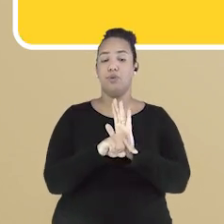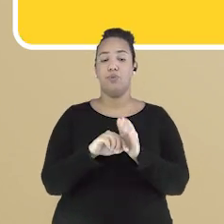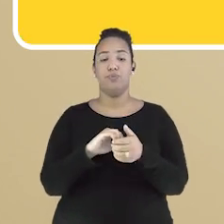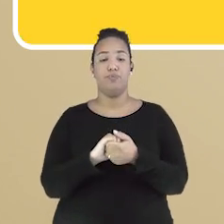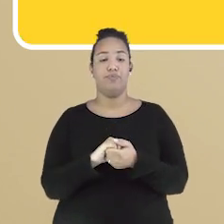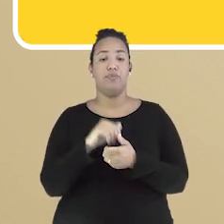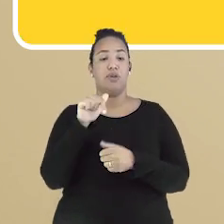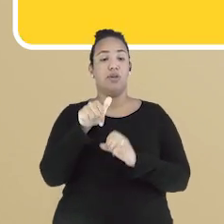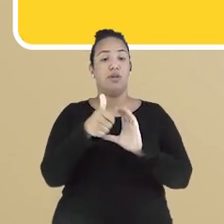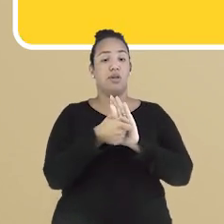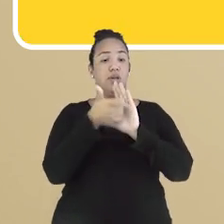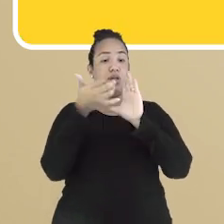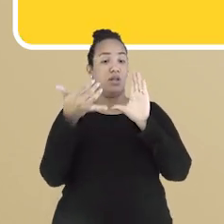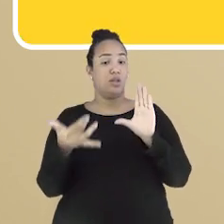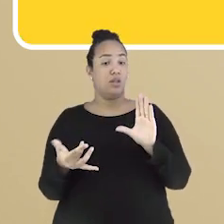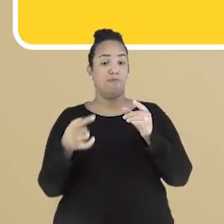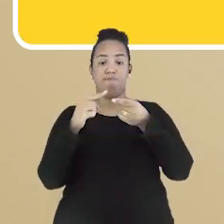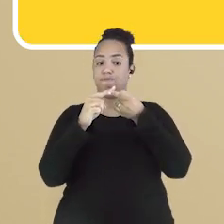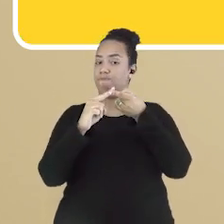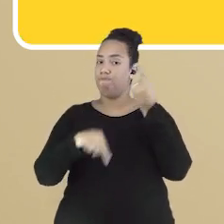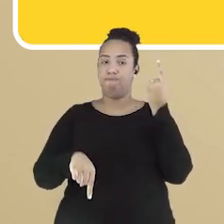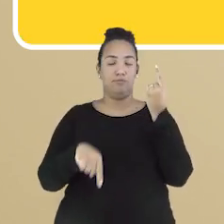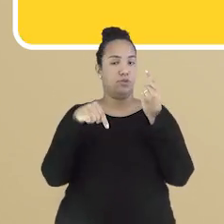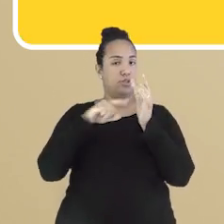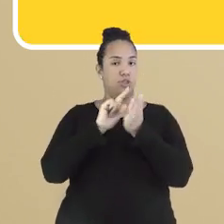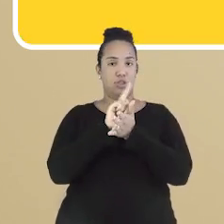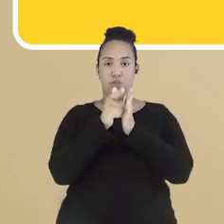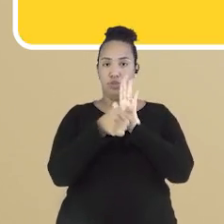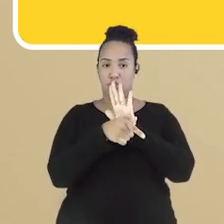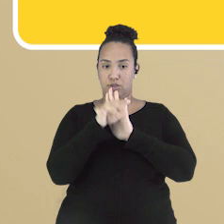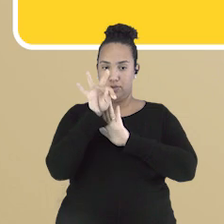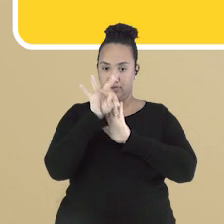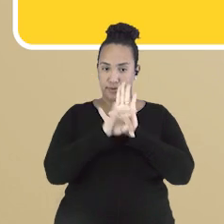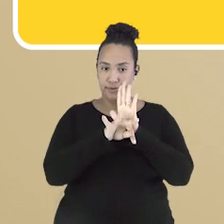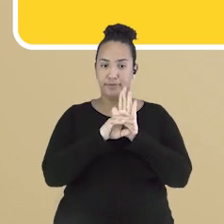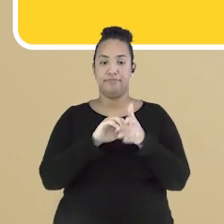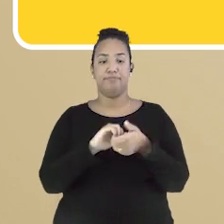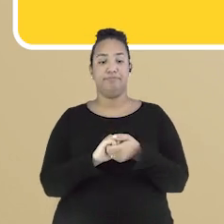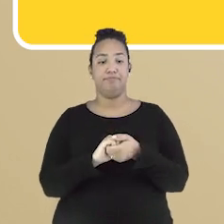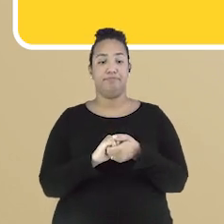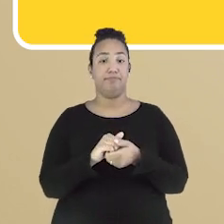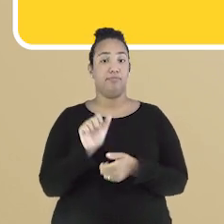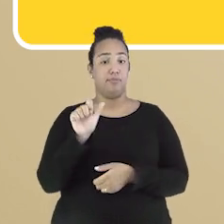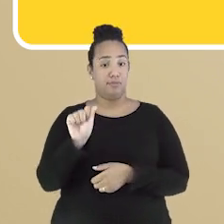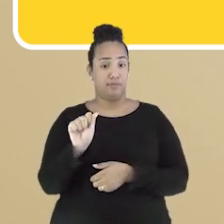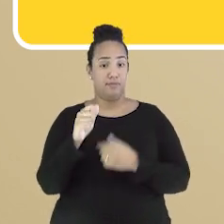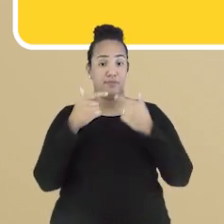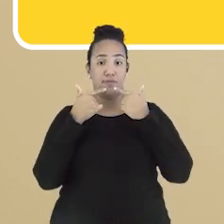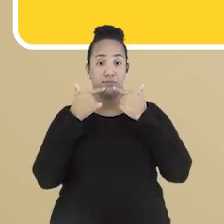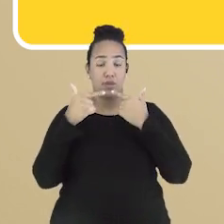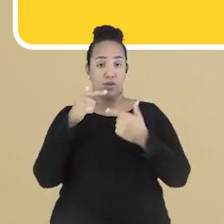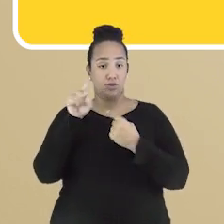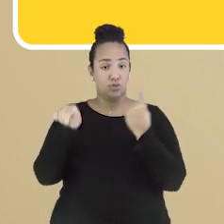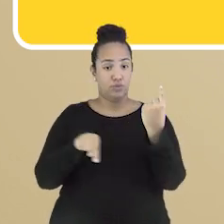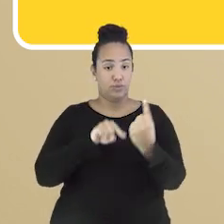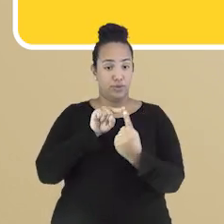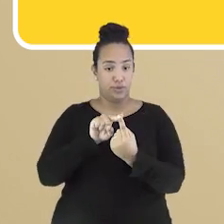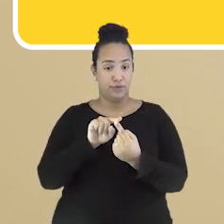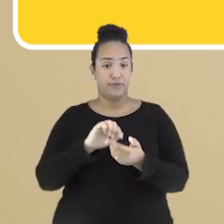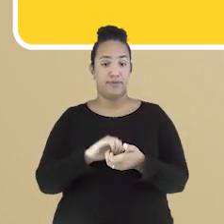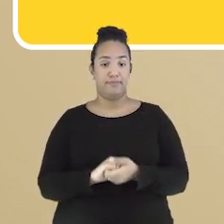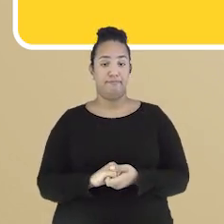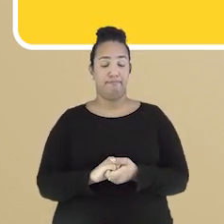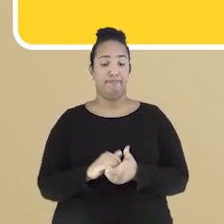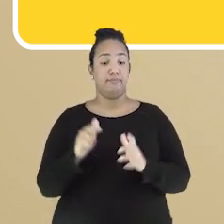Questão número 2. Qual dessas características não faz parte do gênero editorial? Letra A, linguagem